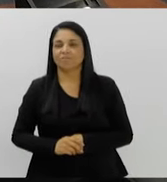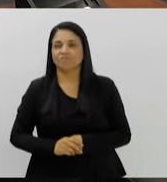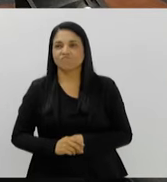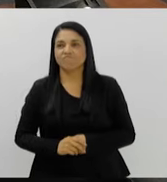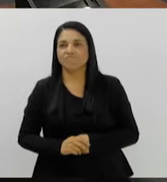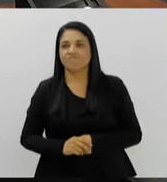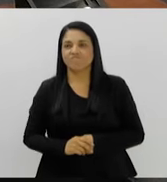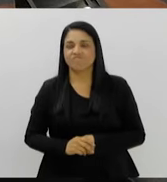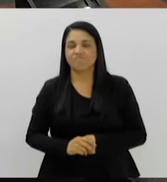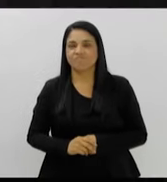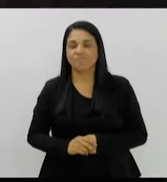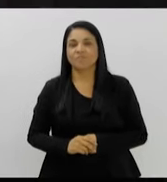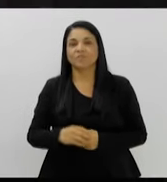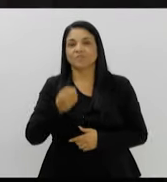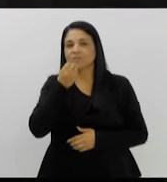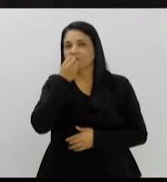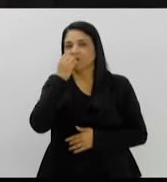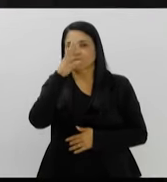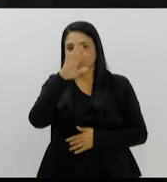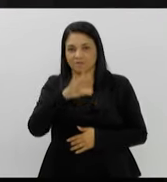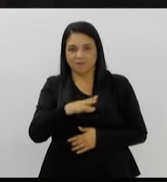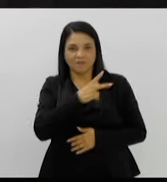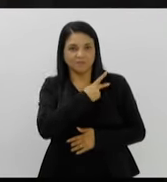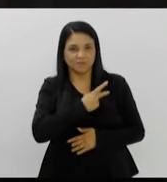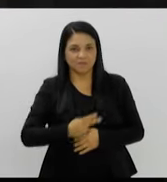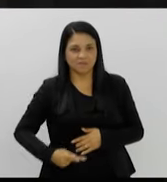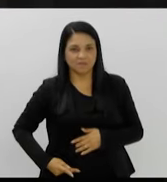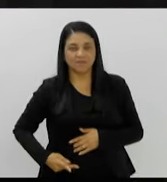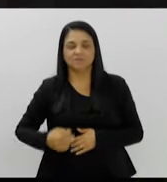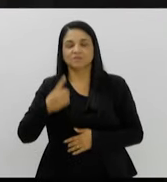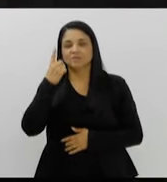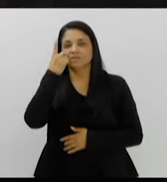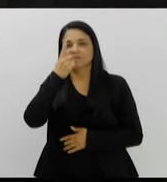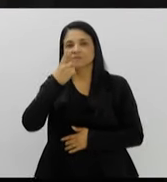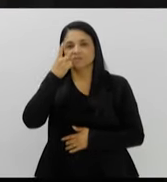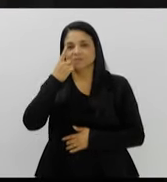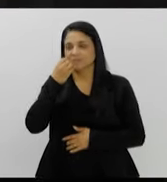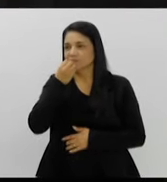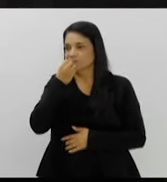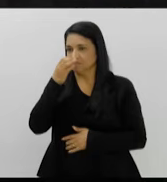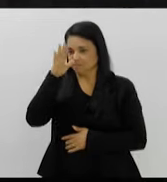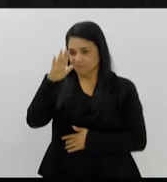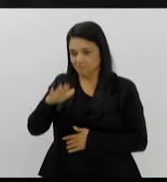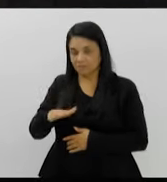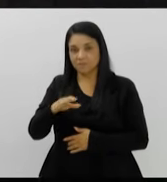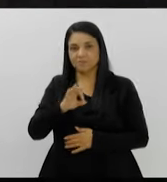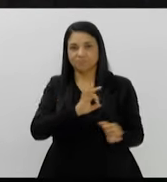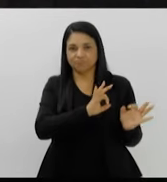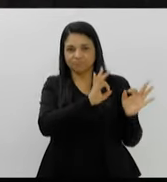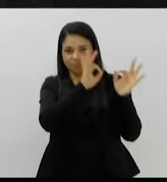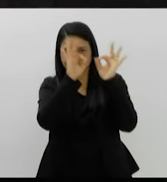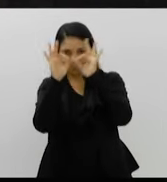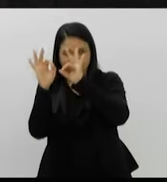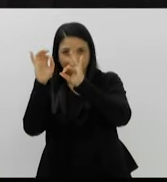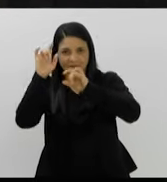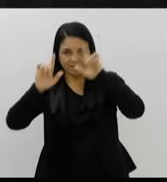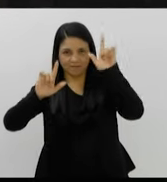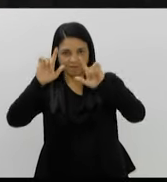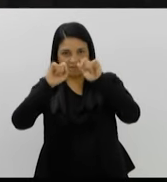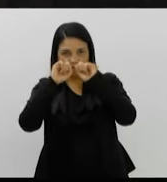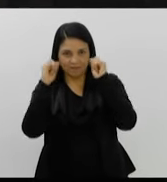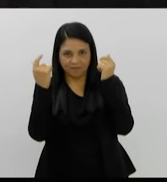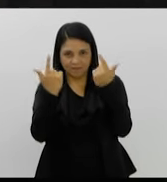favor Boa tarde Presidente nobres colegas parlamentares público presente e quem nos assiste pela TV